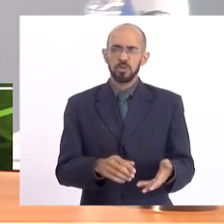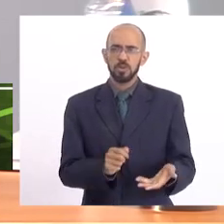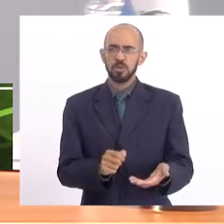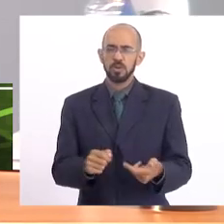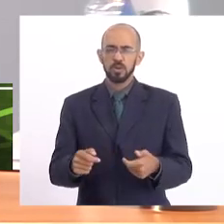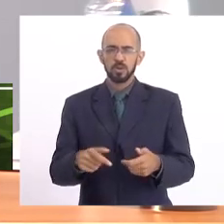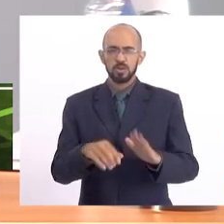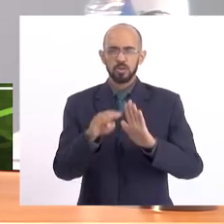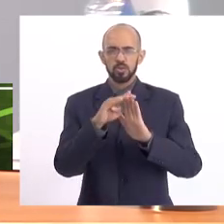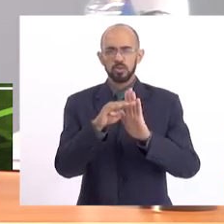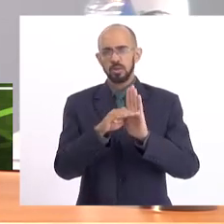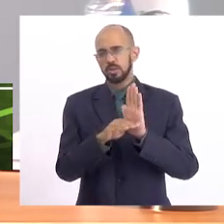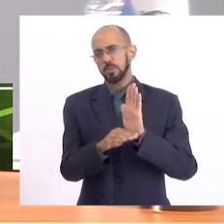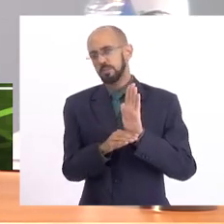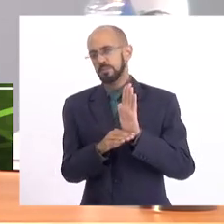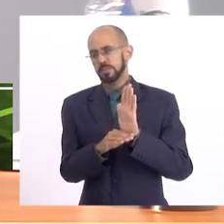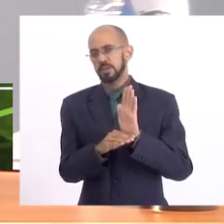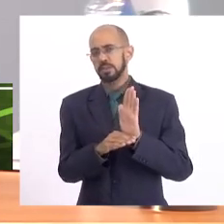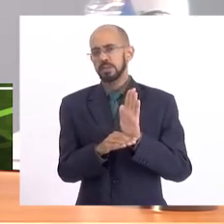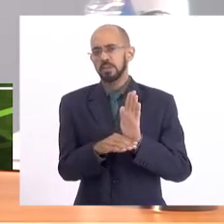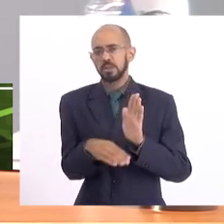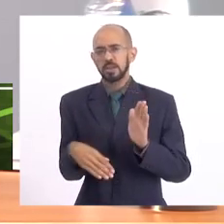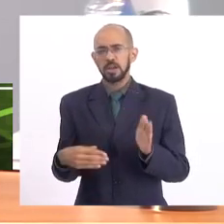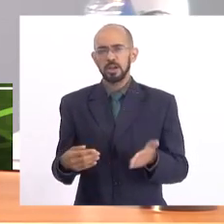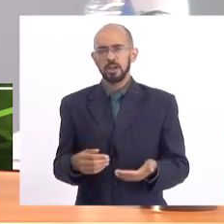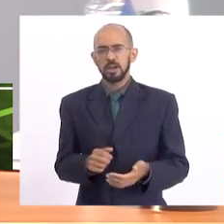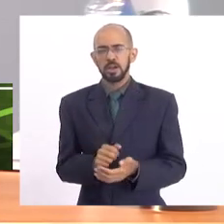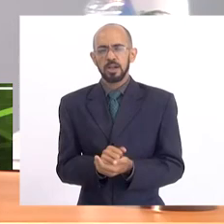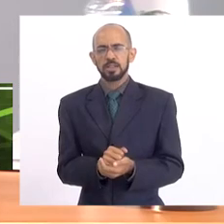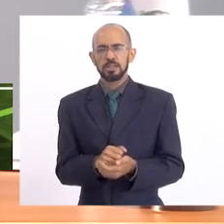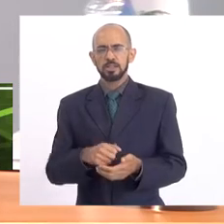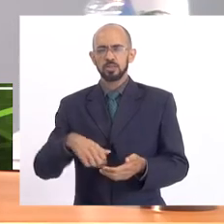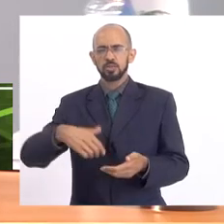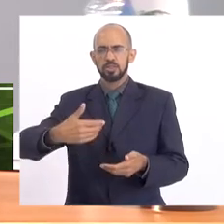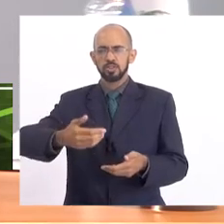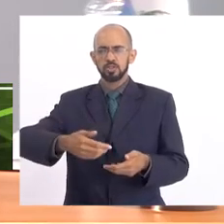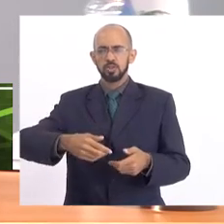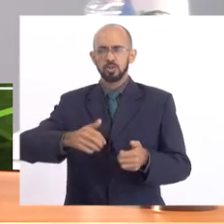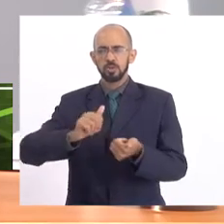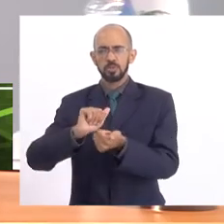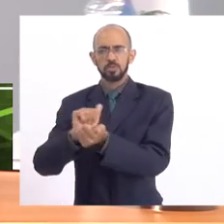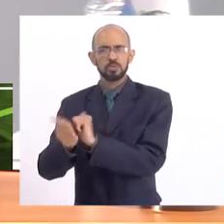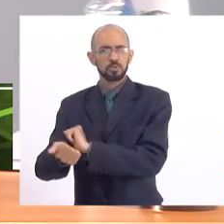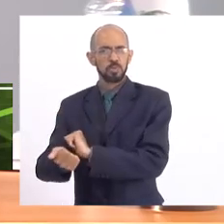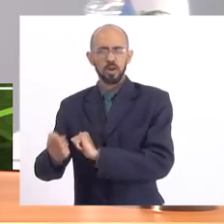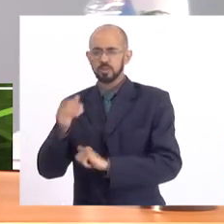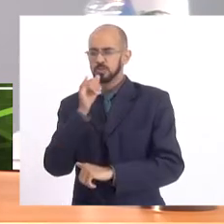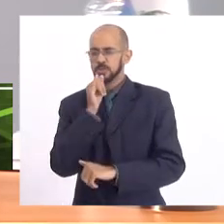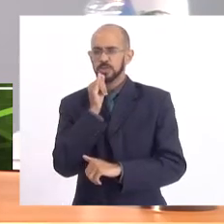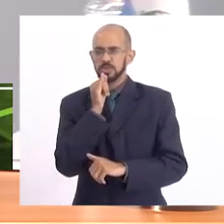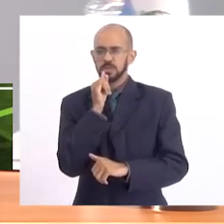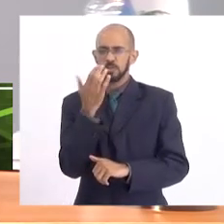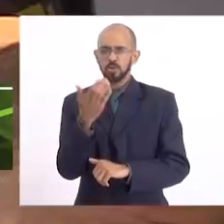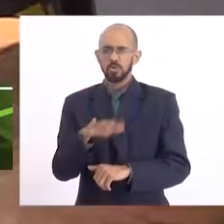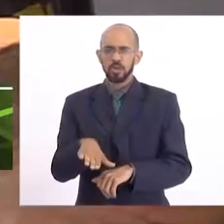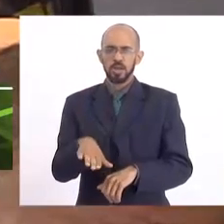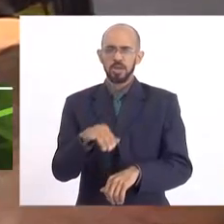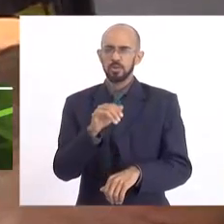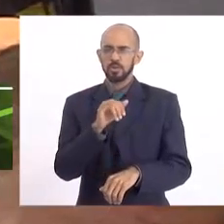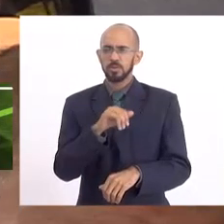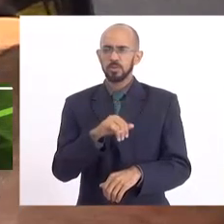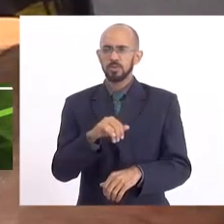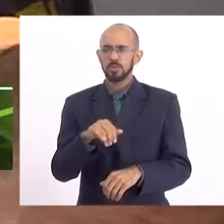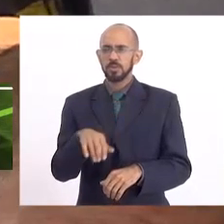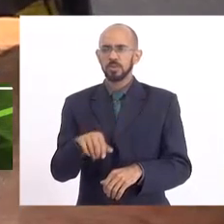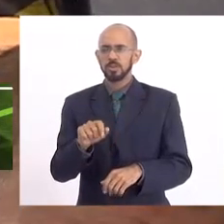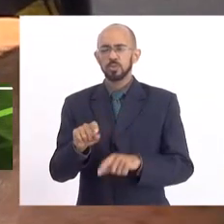um programa, dentro de um planejamento. Né? Por exemplo, a parte de esporte, eu não quero simplesmente que